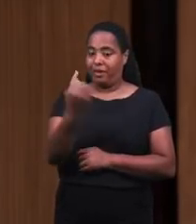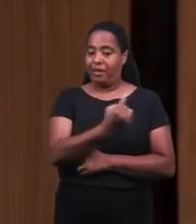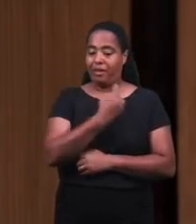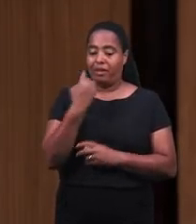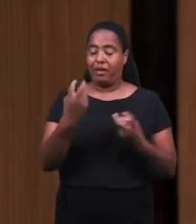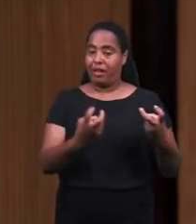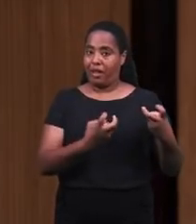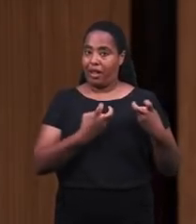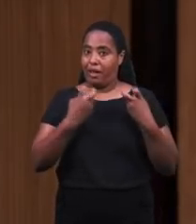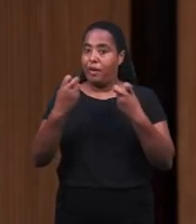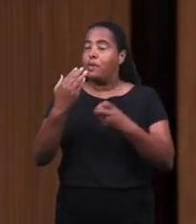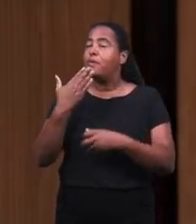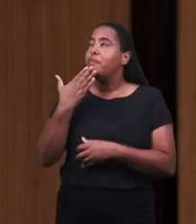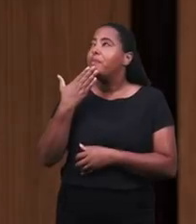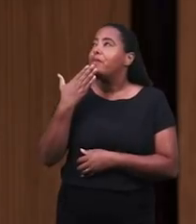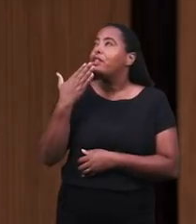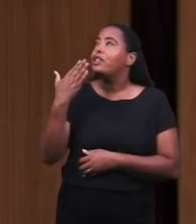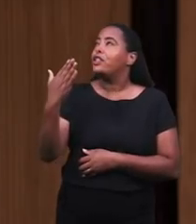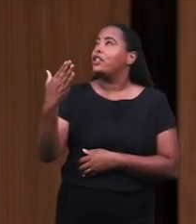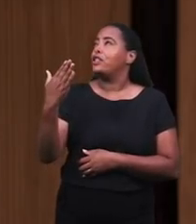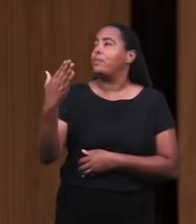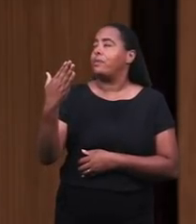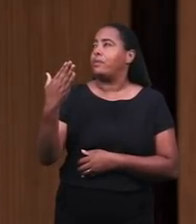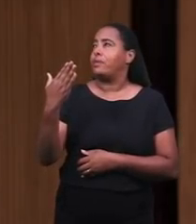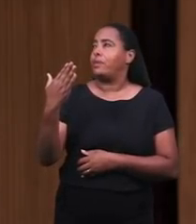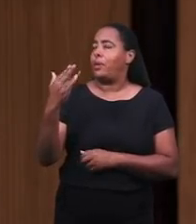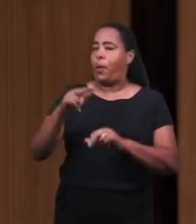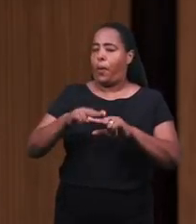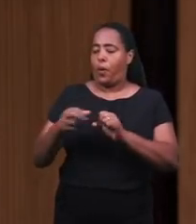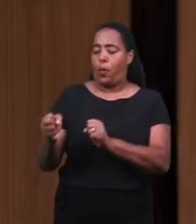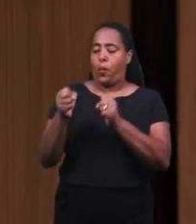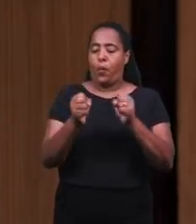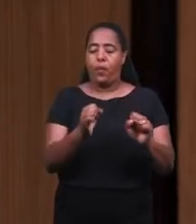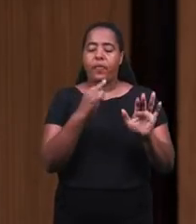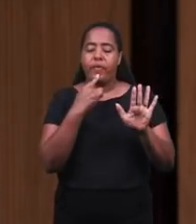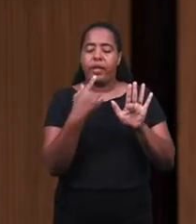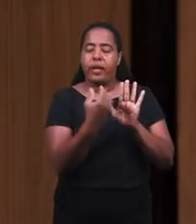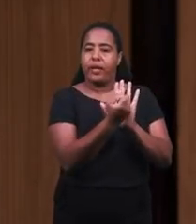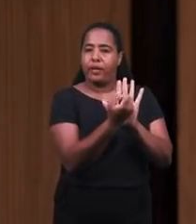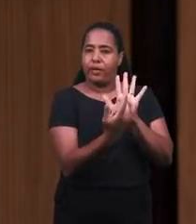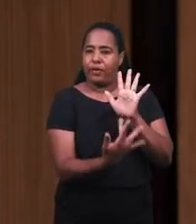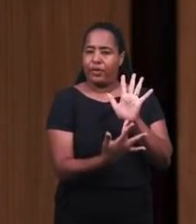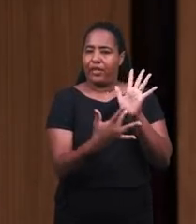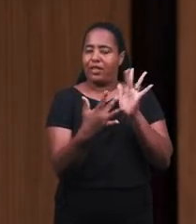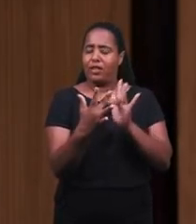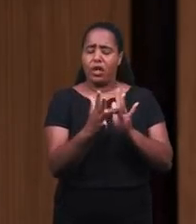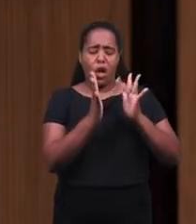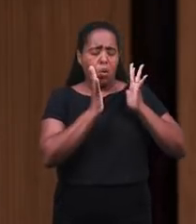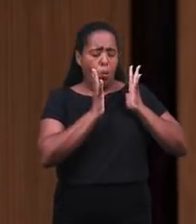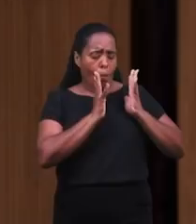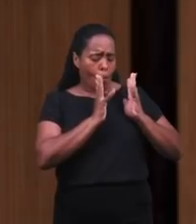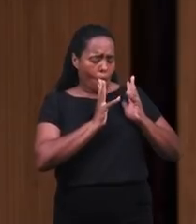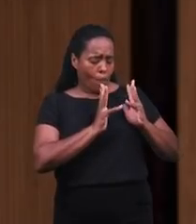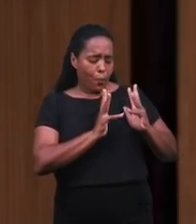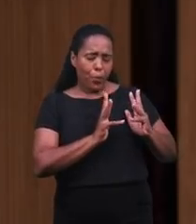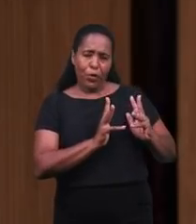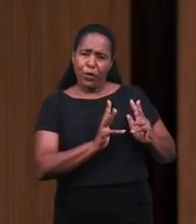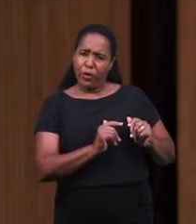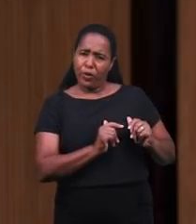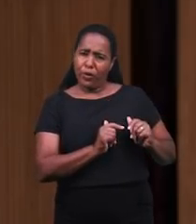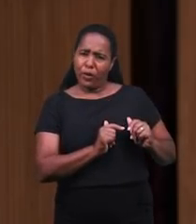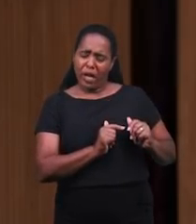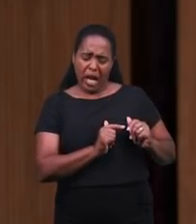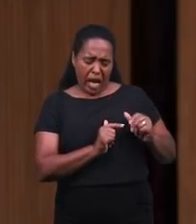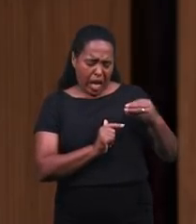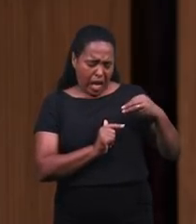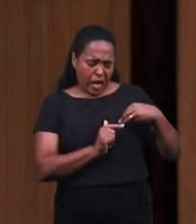clamar a Ti, pedindo, Senhor, ao Pai, pelo poder que há no sangue de Teu Filho Jesus, limpa o nosso coração. Senhor,